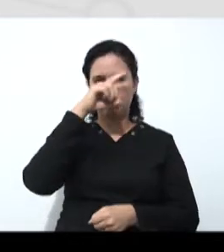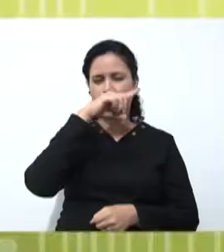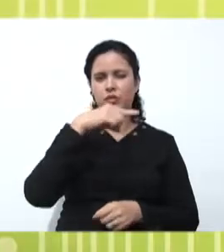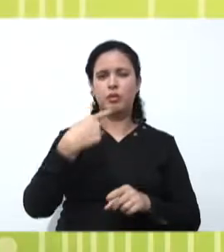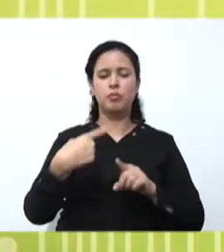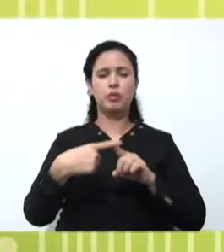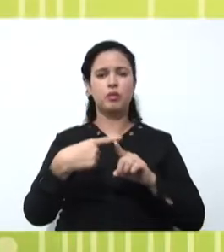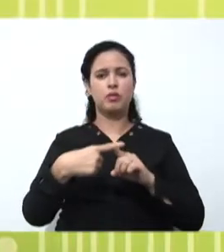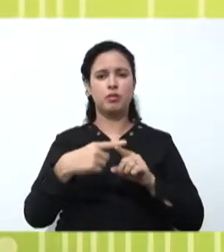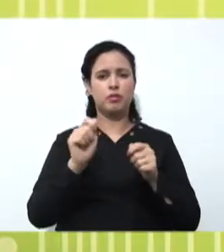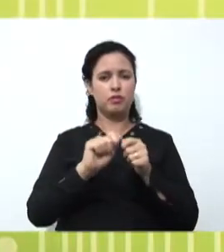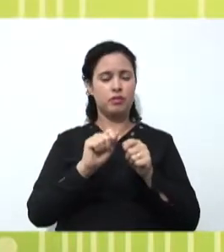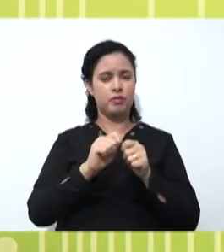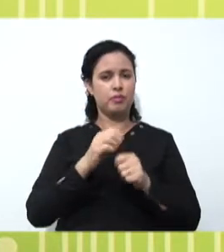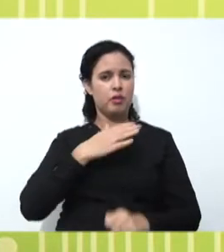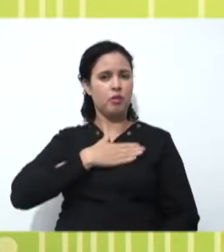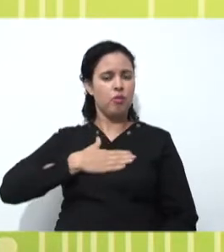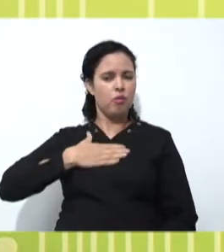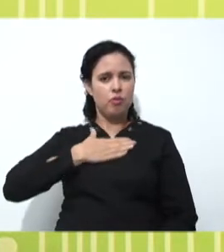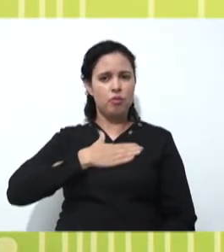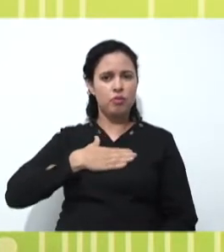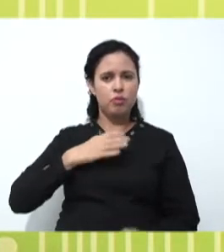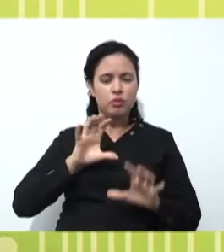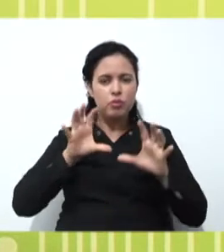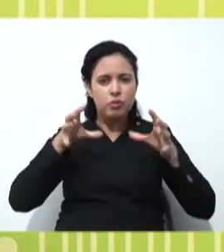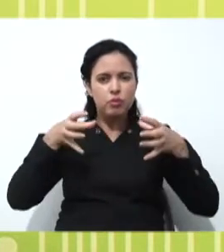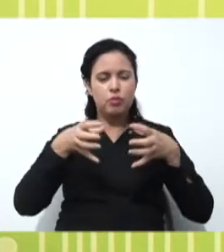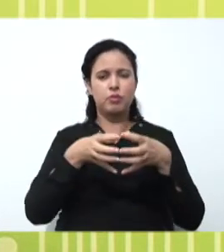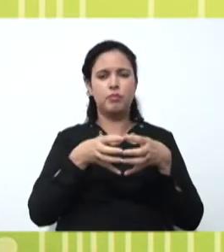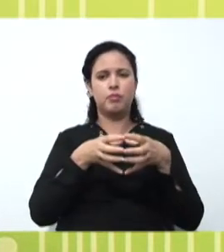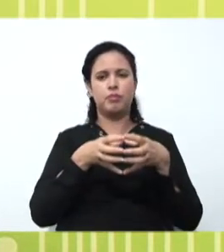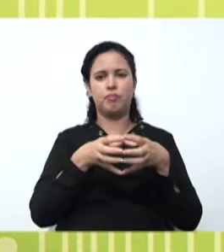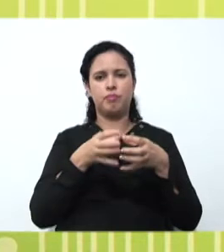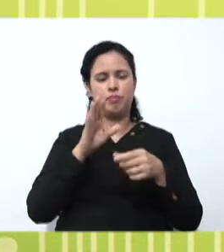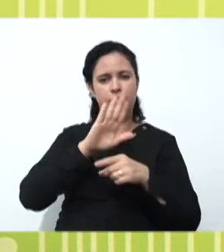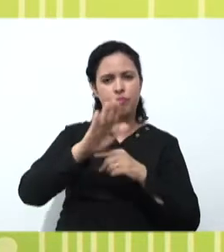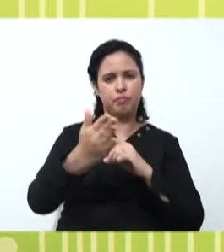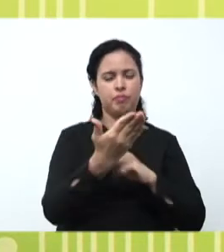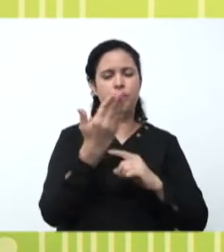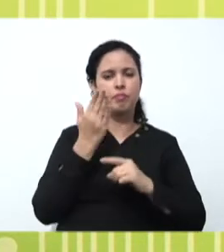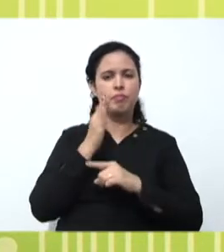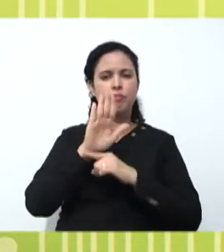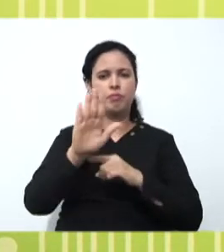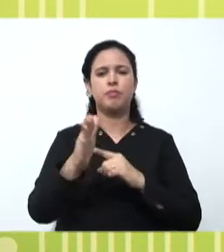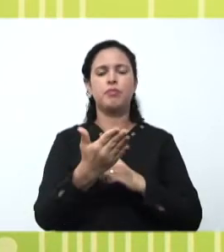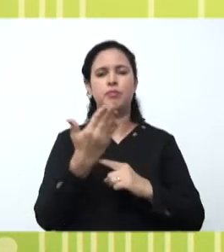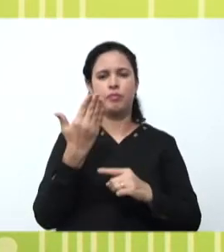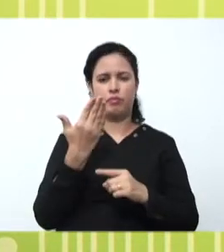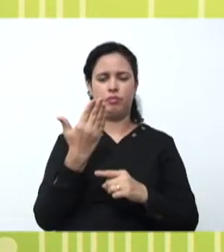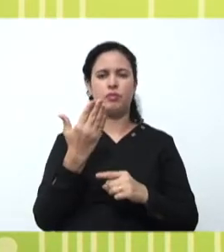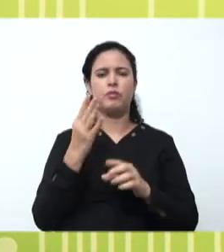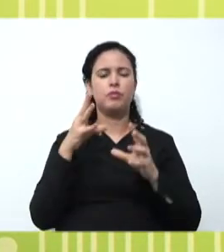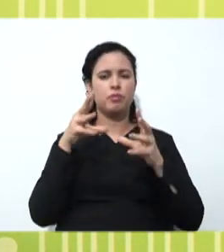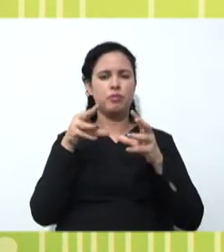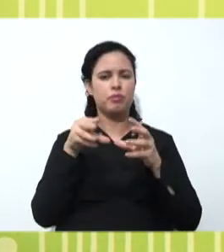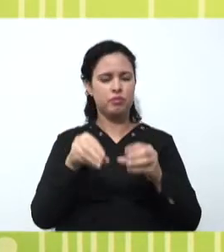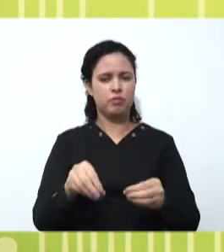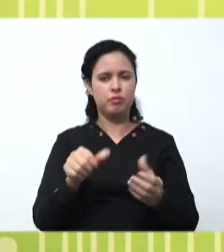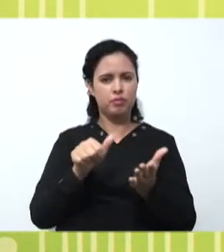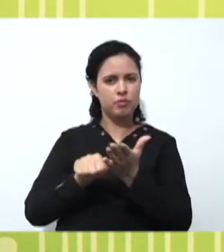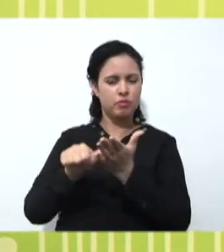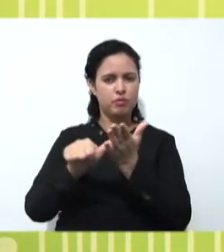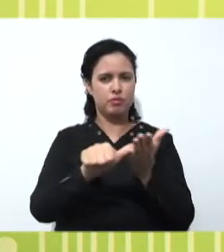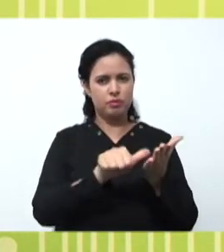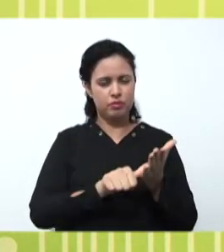que gosta e algo coletivamente, que o coletivo, seus colegas e parceiros aí associados na